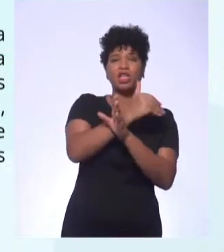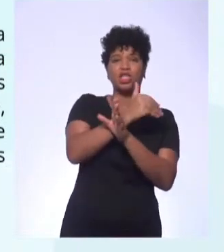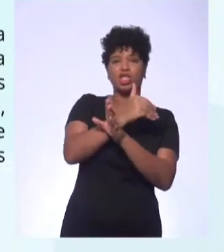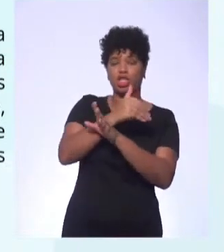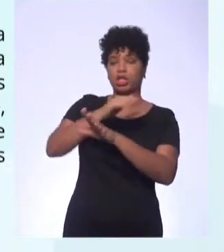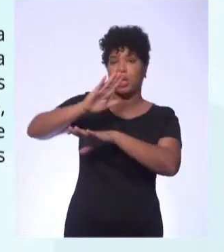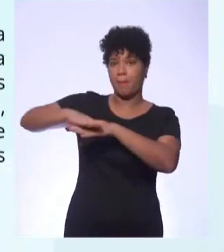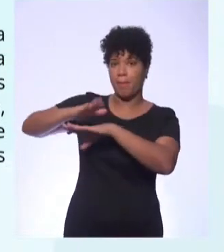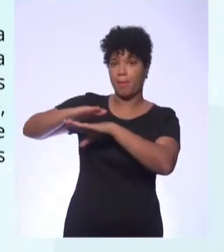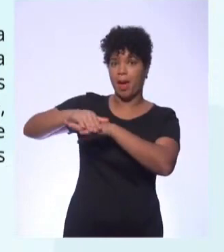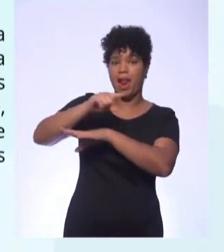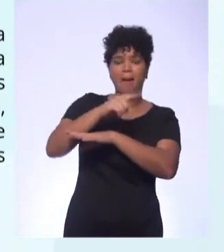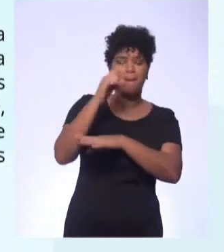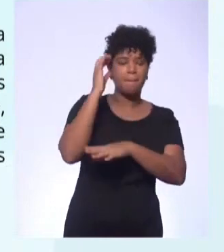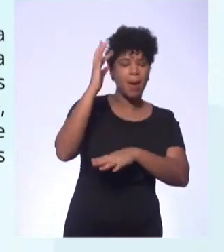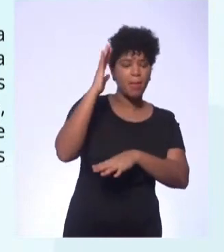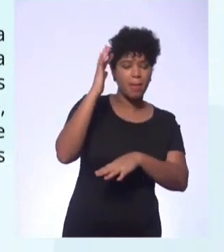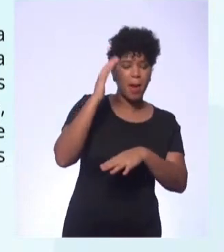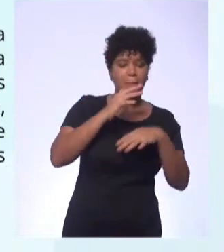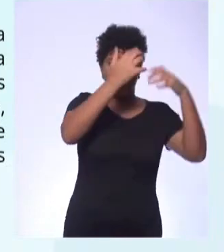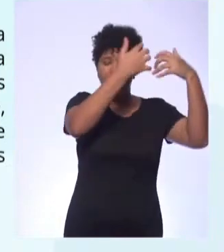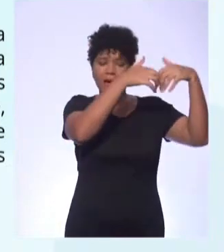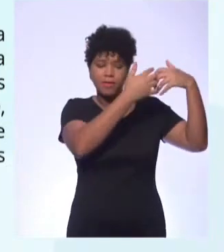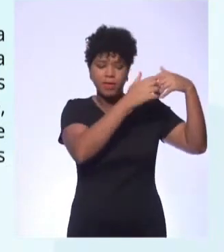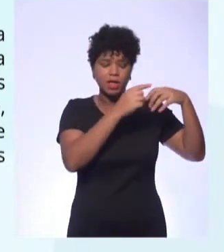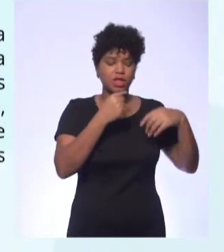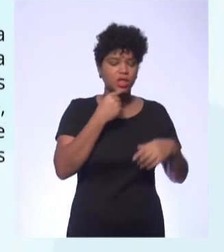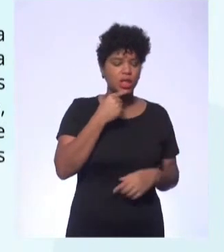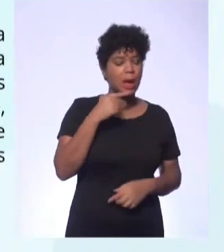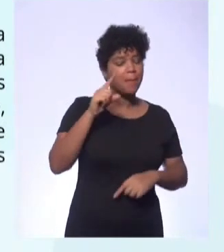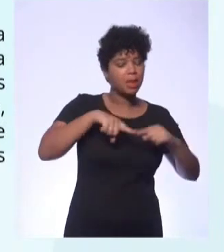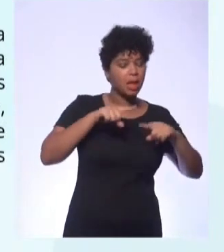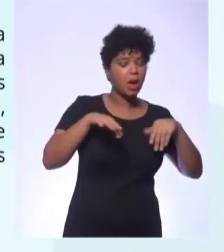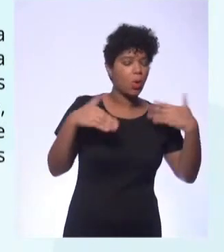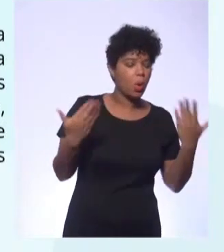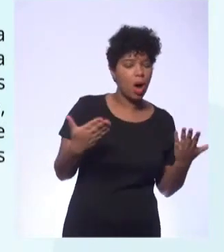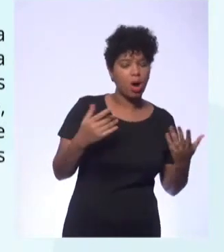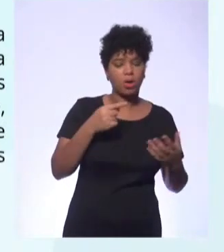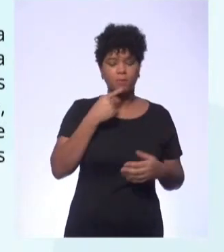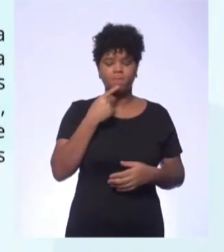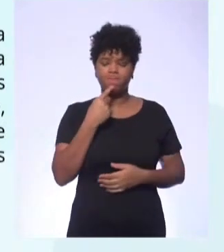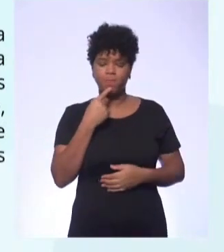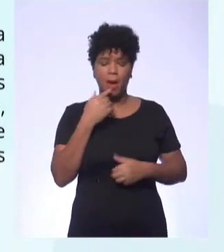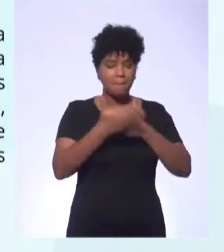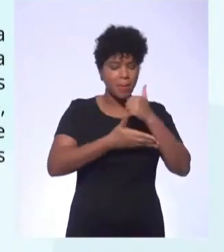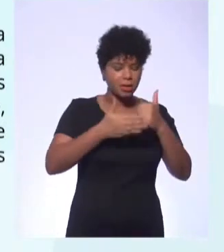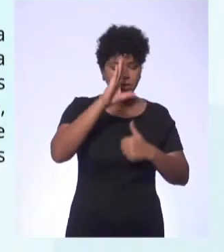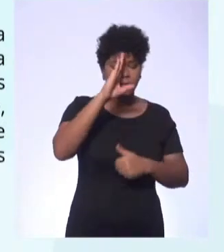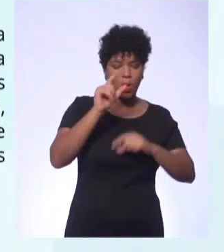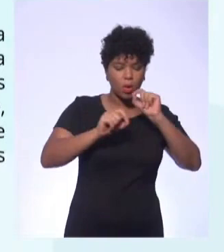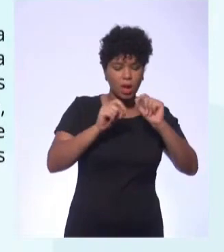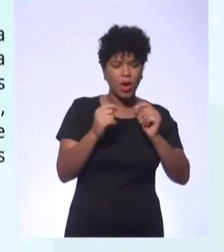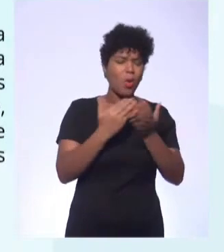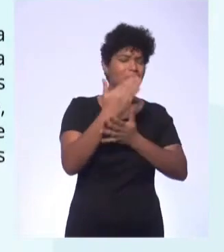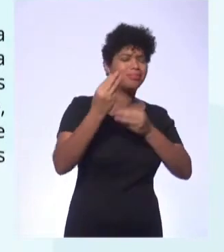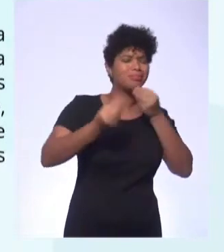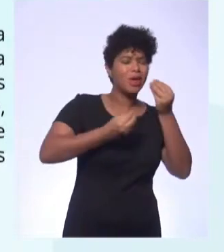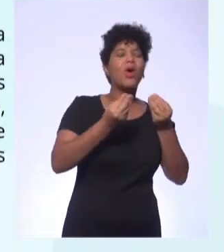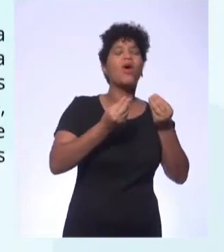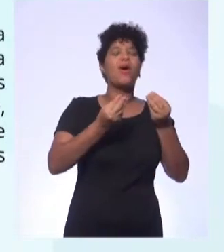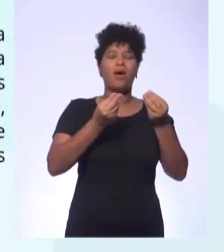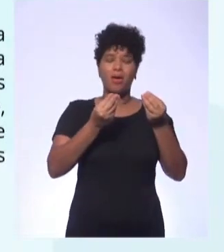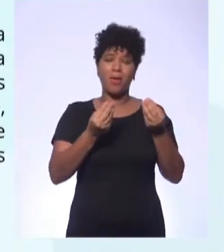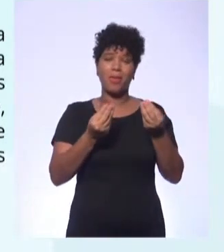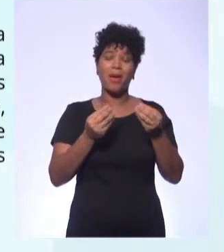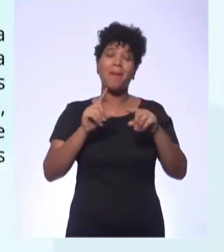sobre suporte que ele vai utilizar para fazer essa obra, certo? Então, depois, né, ele às vezes pula essa parte da incubação e ele já